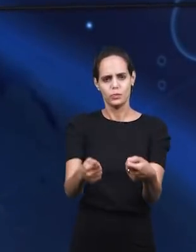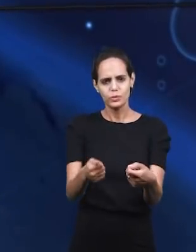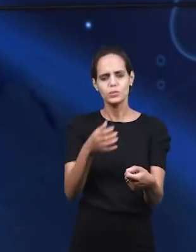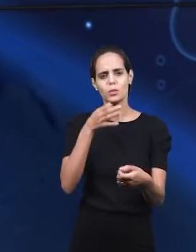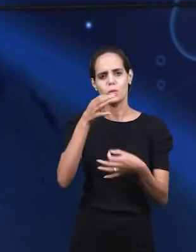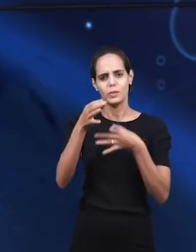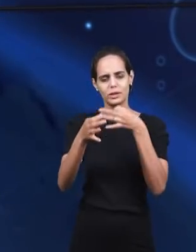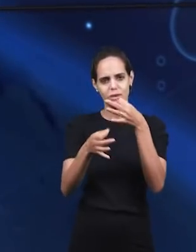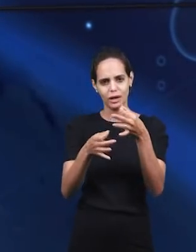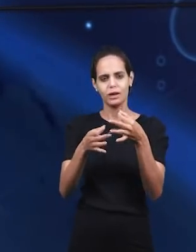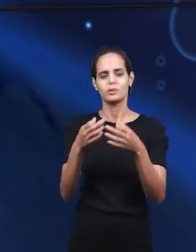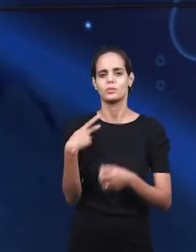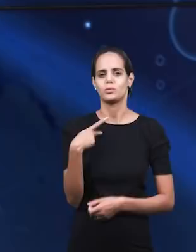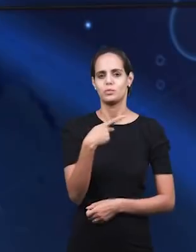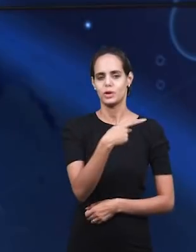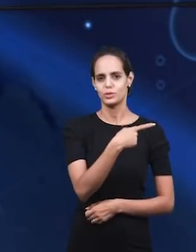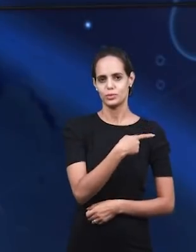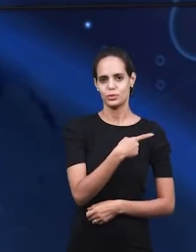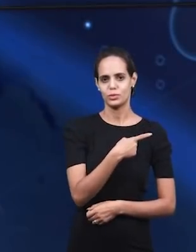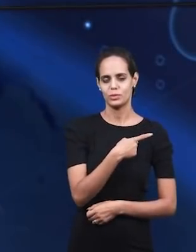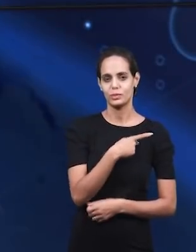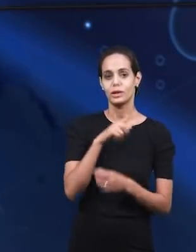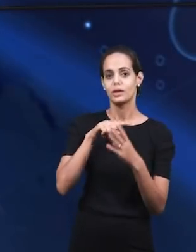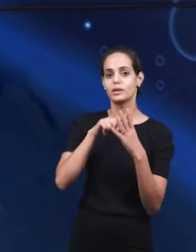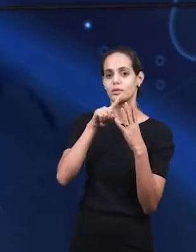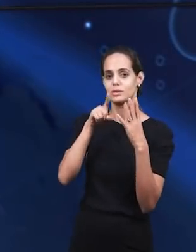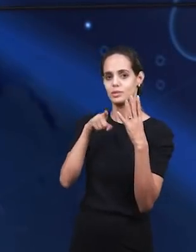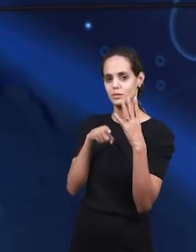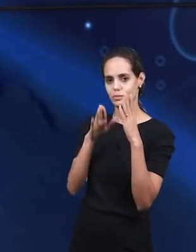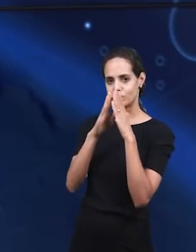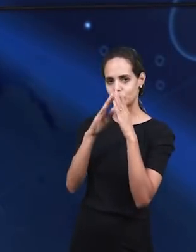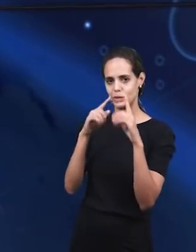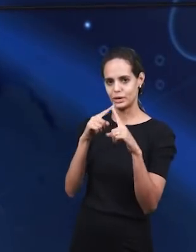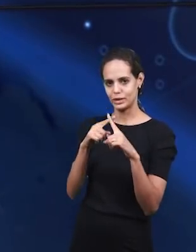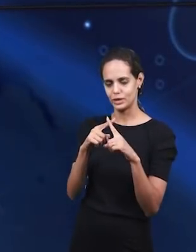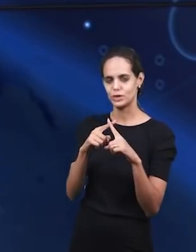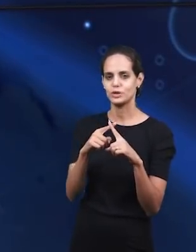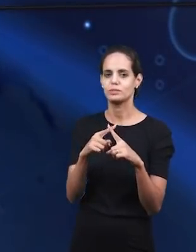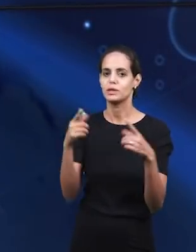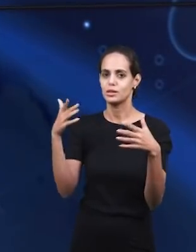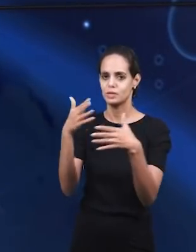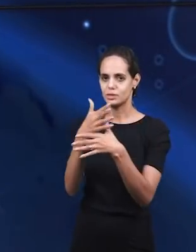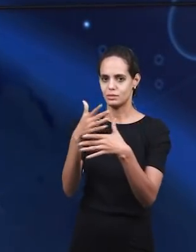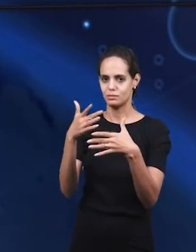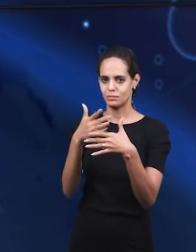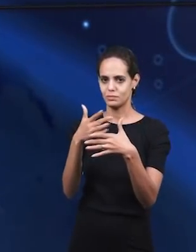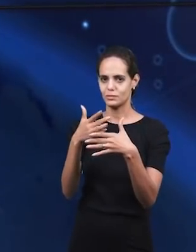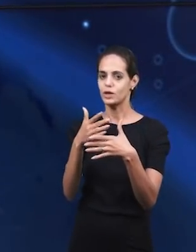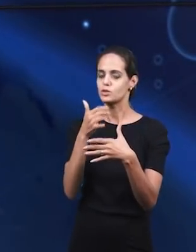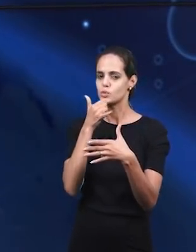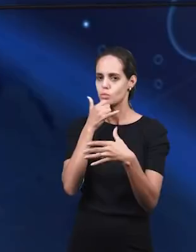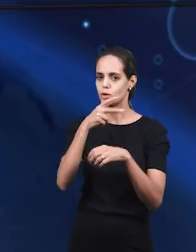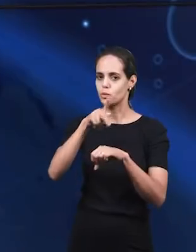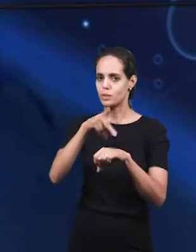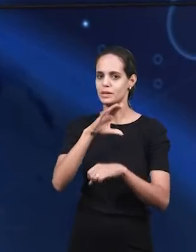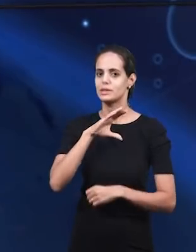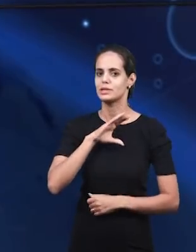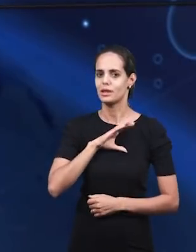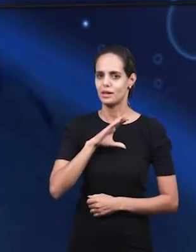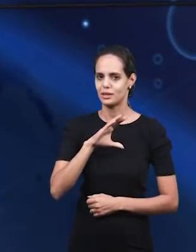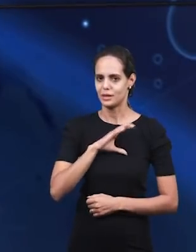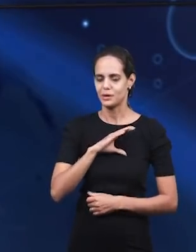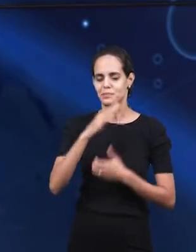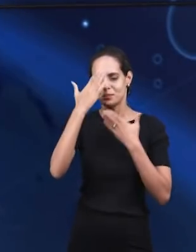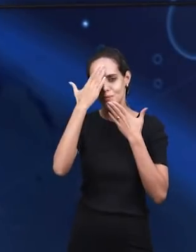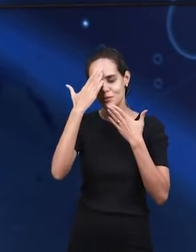da igreja ali de Toronto, também de Winnipeg, de Ajax e de Ottawa, no Canadá. Muito obrigado, pastor. Que